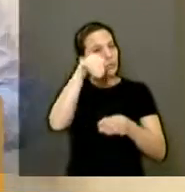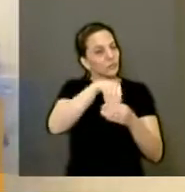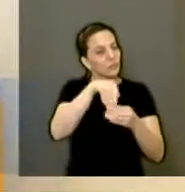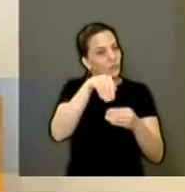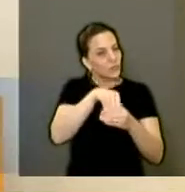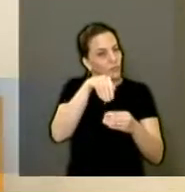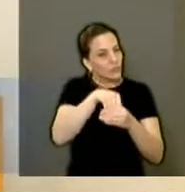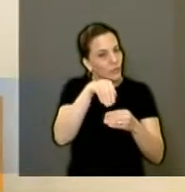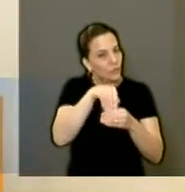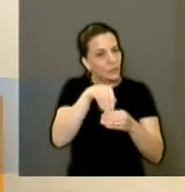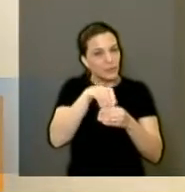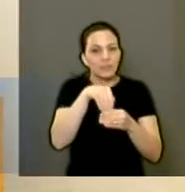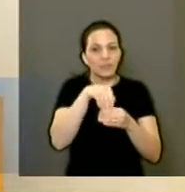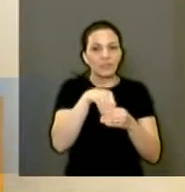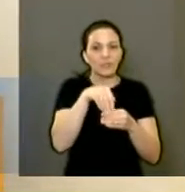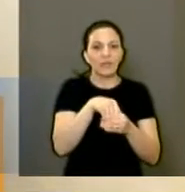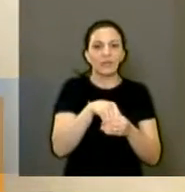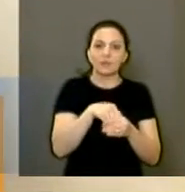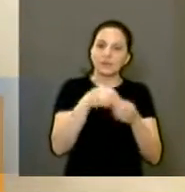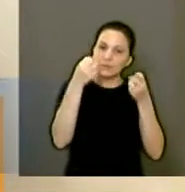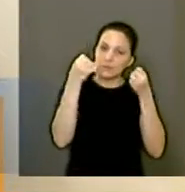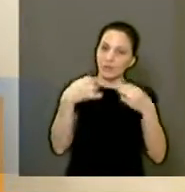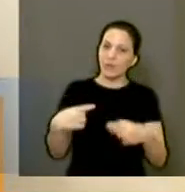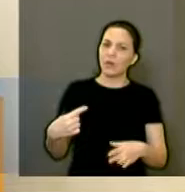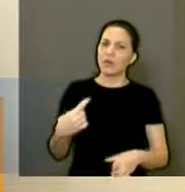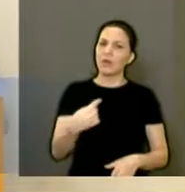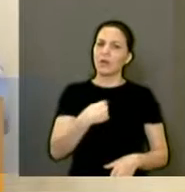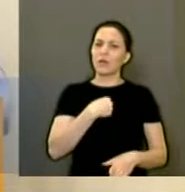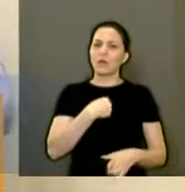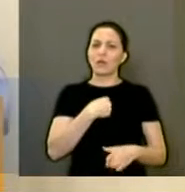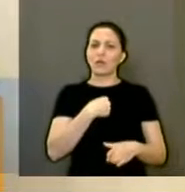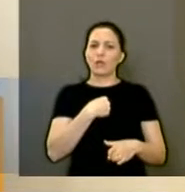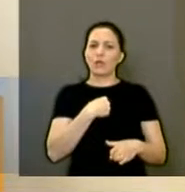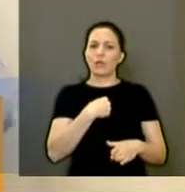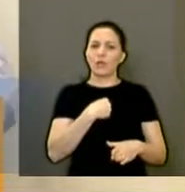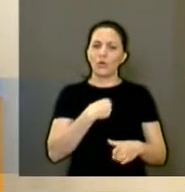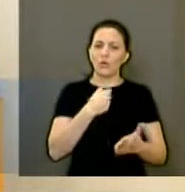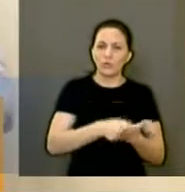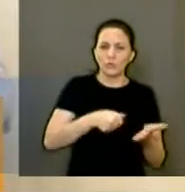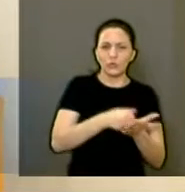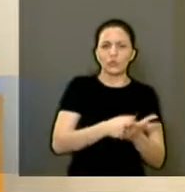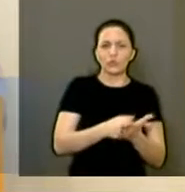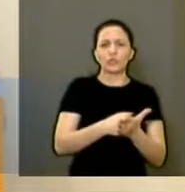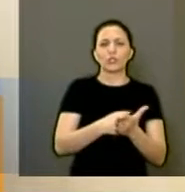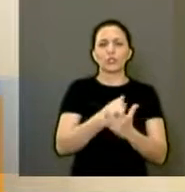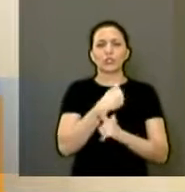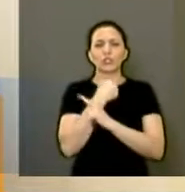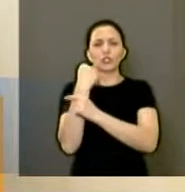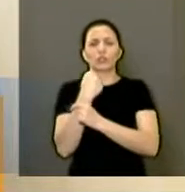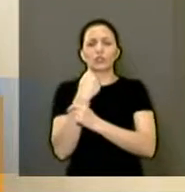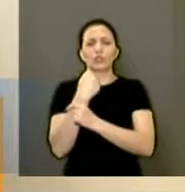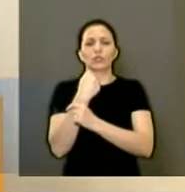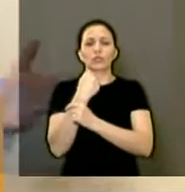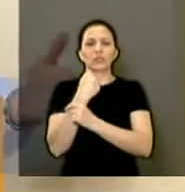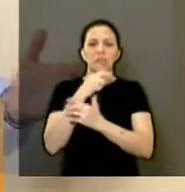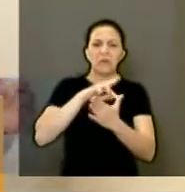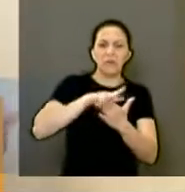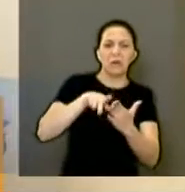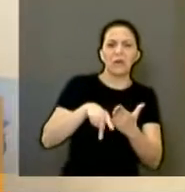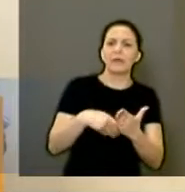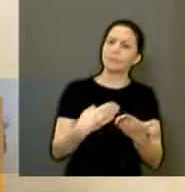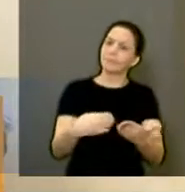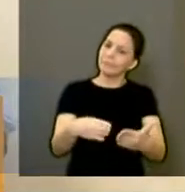falarem assim eu vou lutar pela segurança vou lutar pelo seu que vou lutar pela fácil